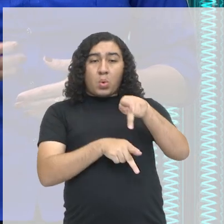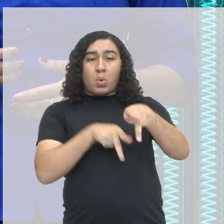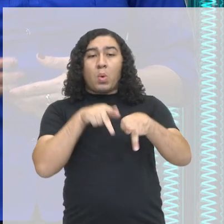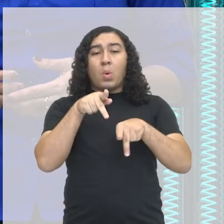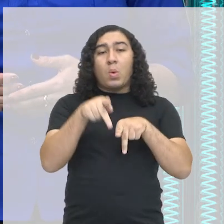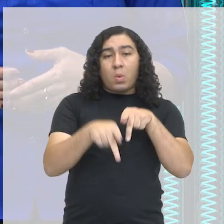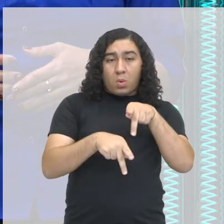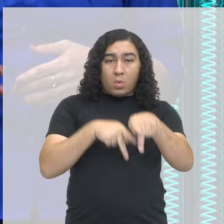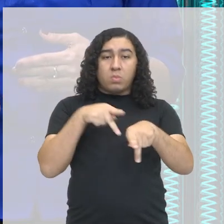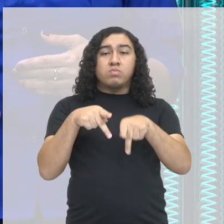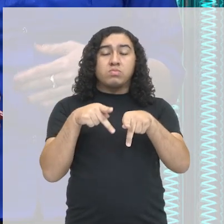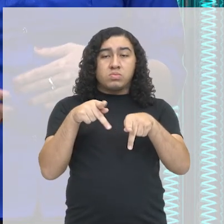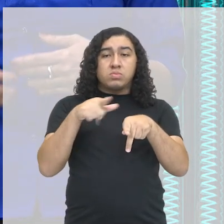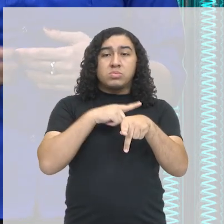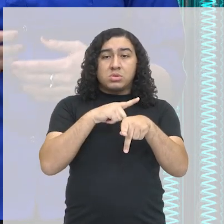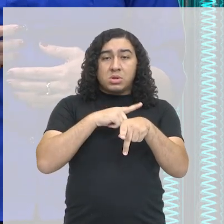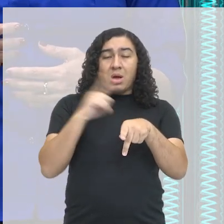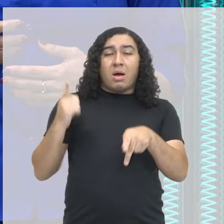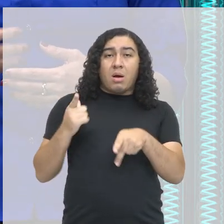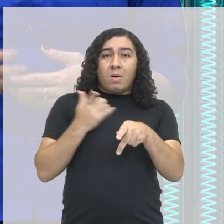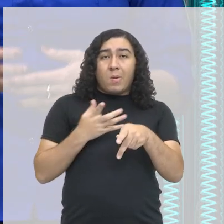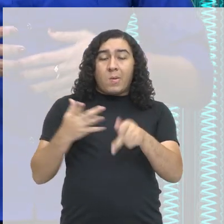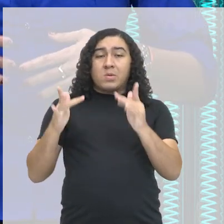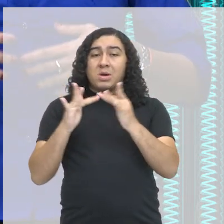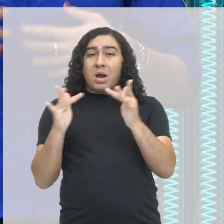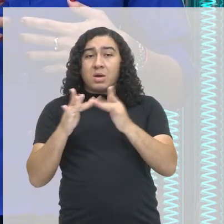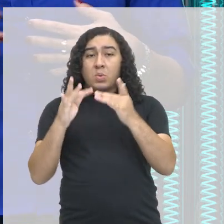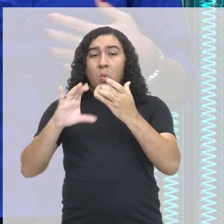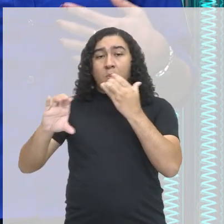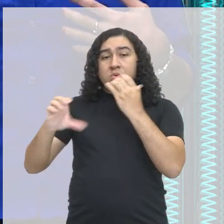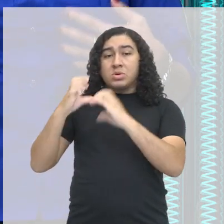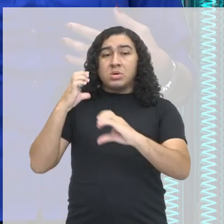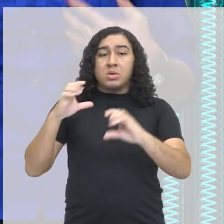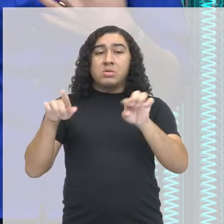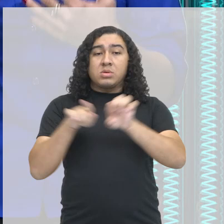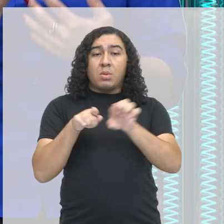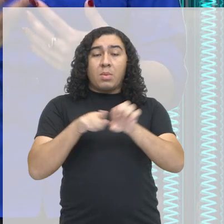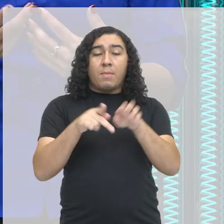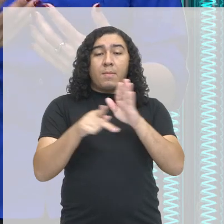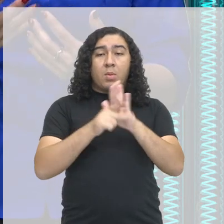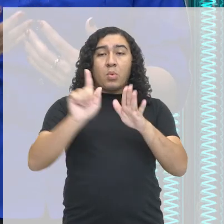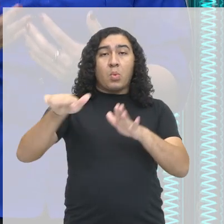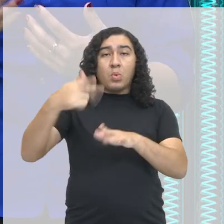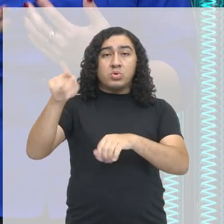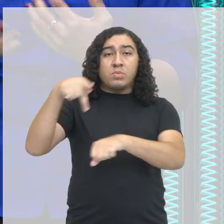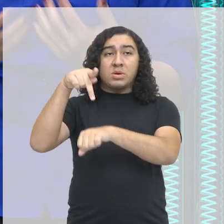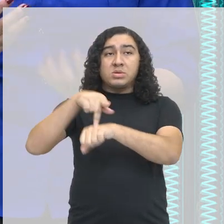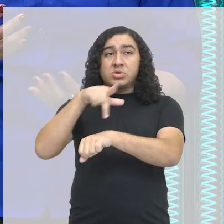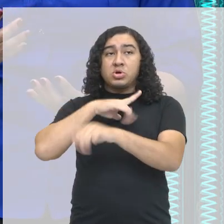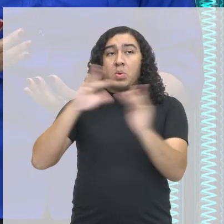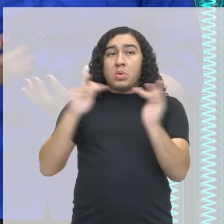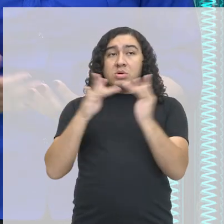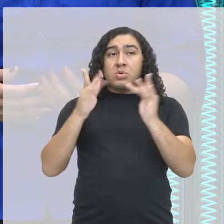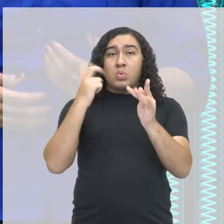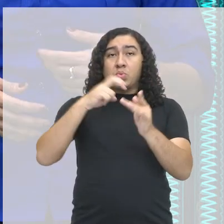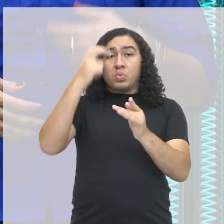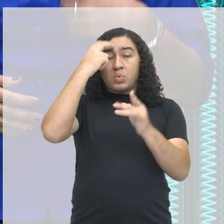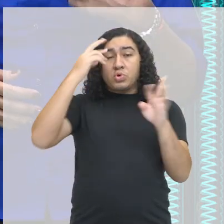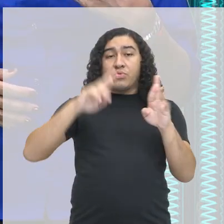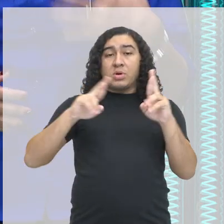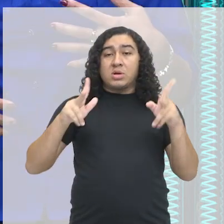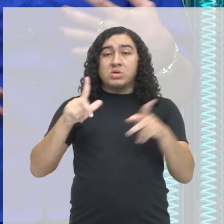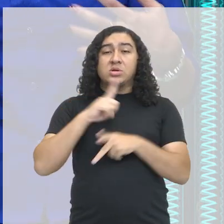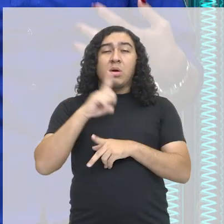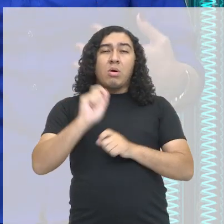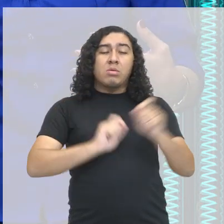de comunicação e do contato com manifestações de outros países, ou seja, os jovens ouviam músicas internacionais através